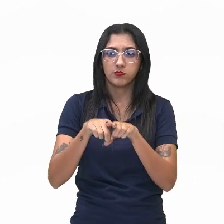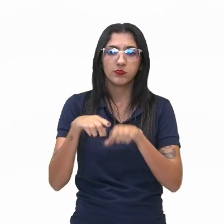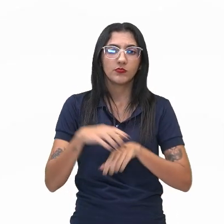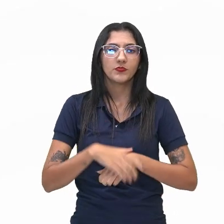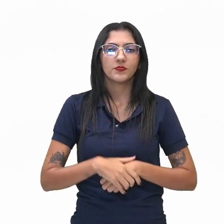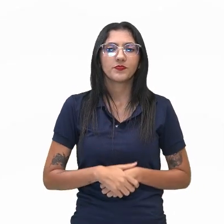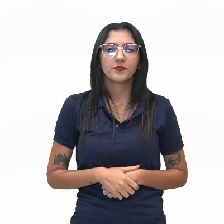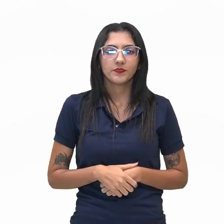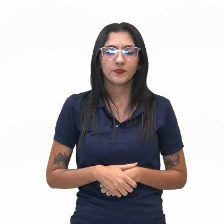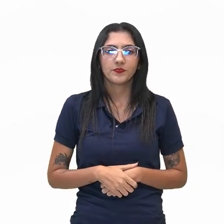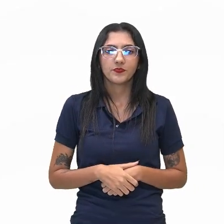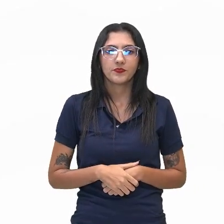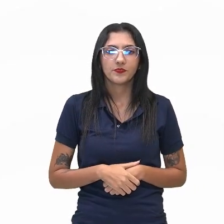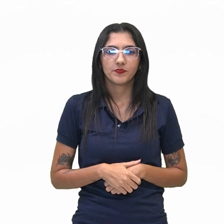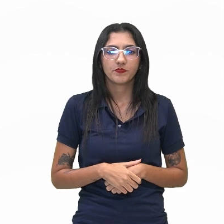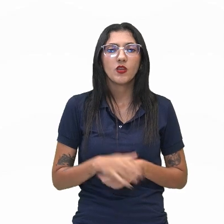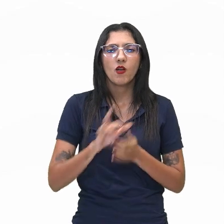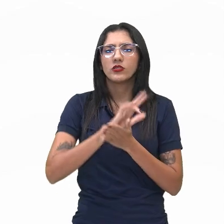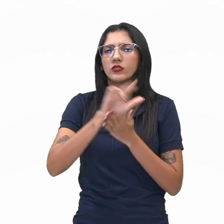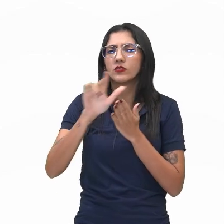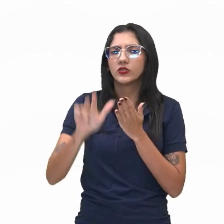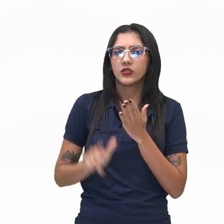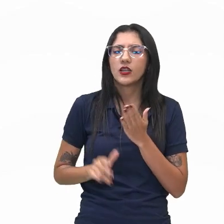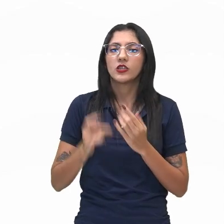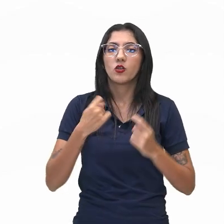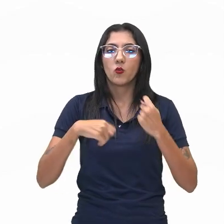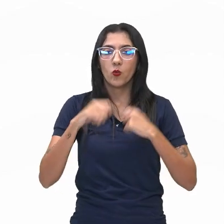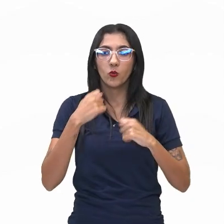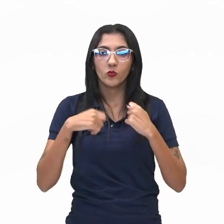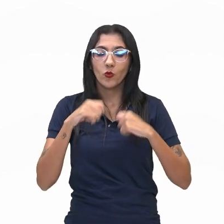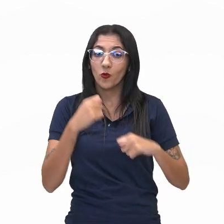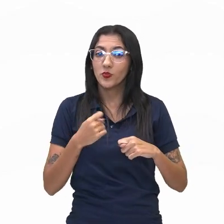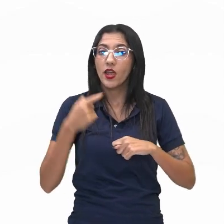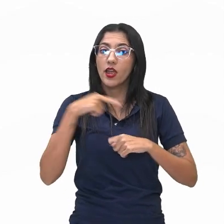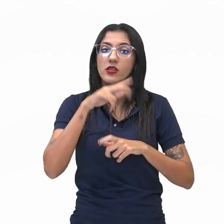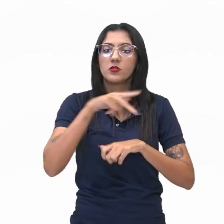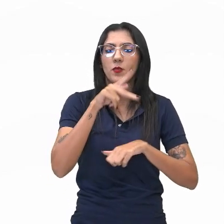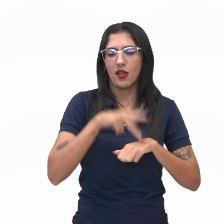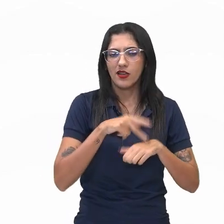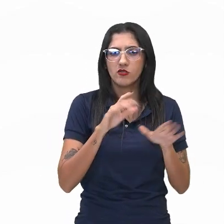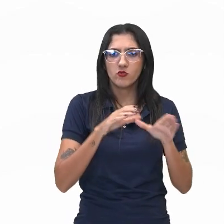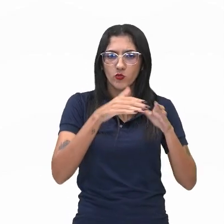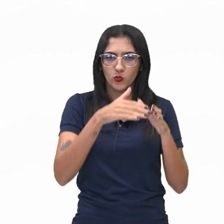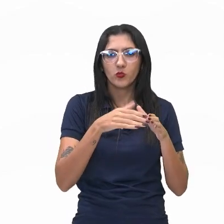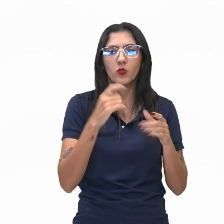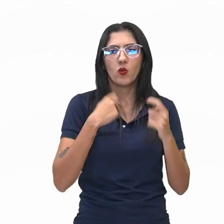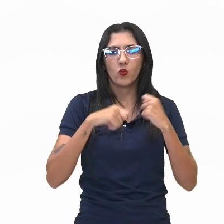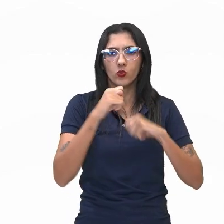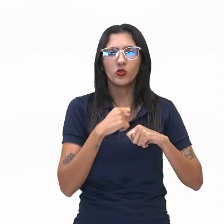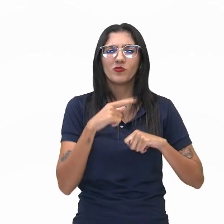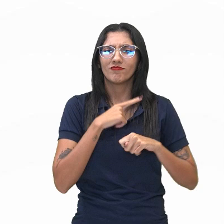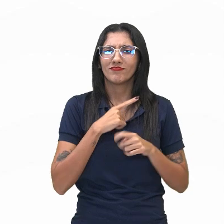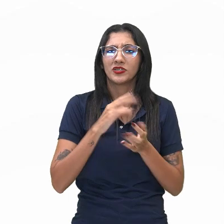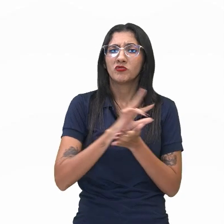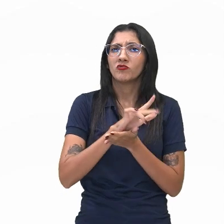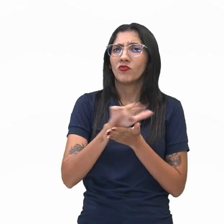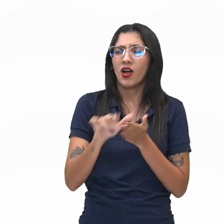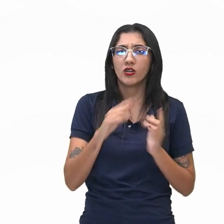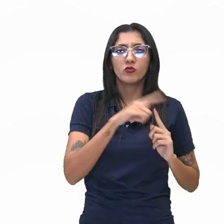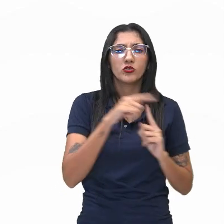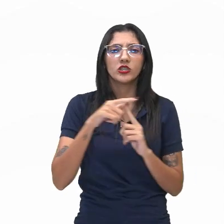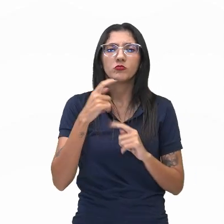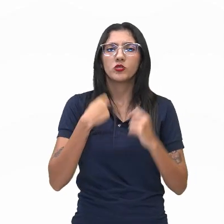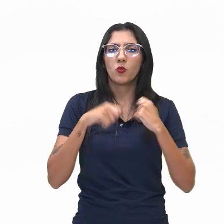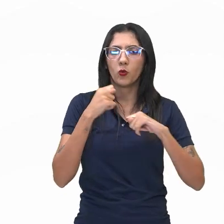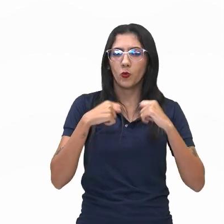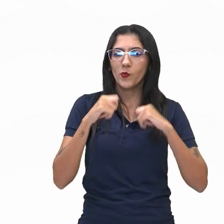vai ser aí a diversidade econômica, onde os países do BRICS ele tem diversas economias, né?